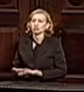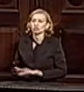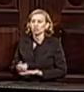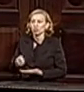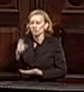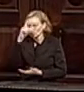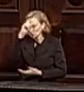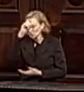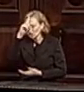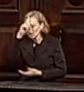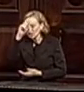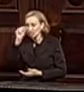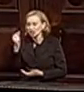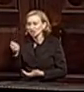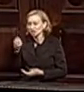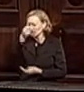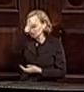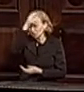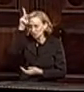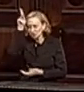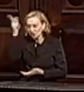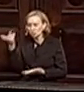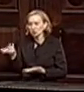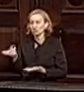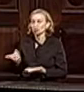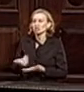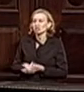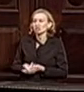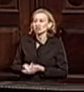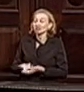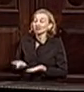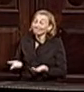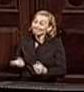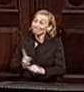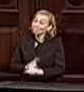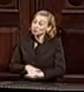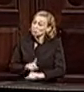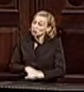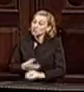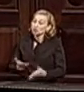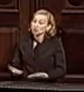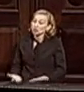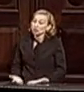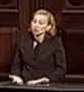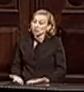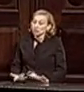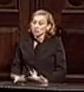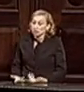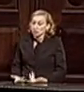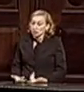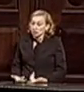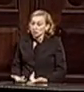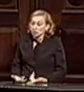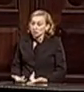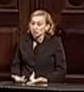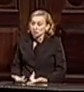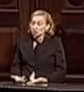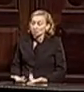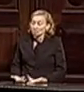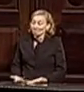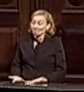Que atualmente, deputado Eliomar, está havendo aquilo que chega